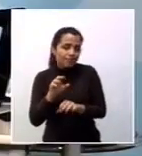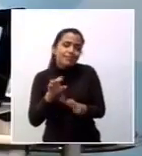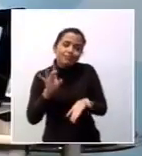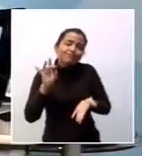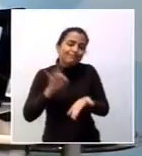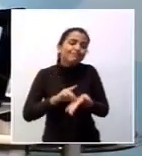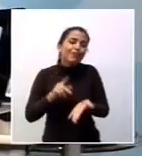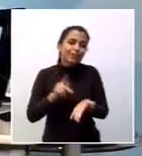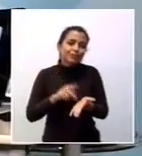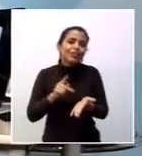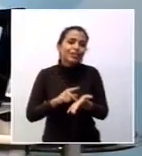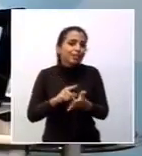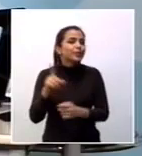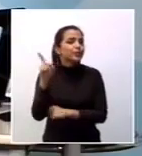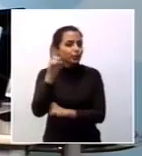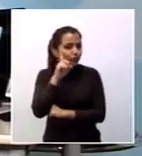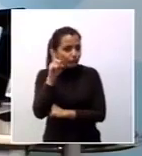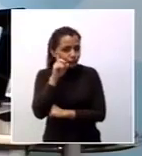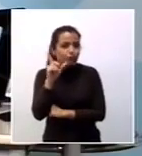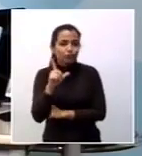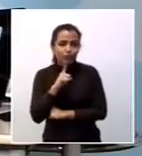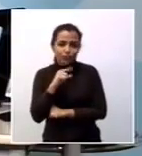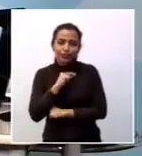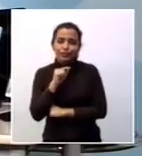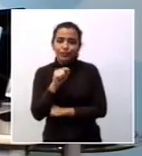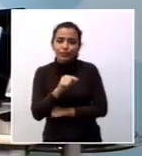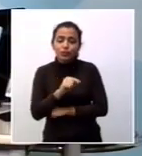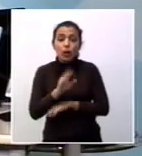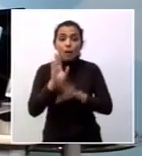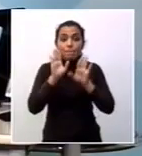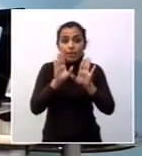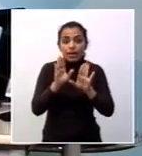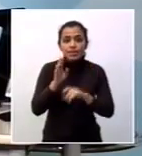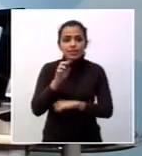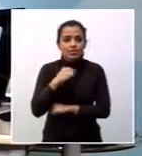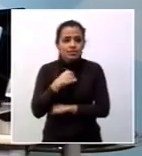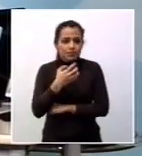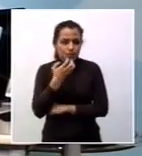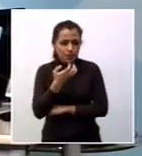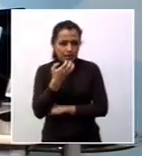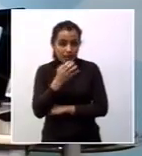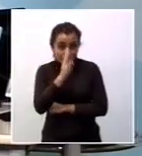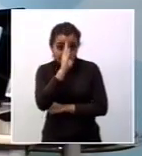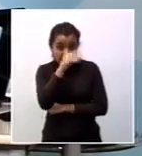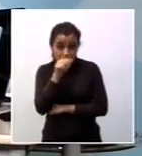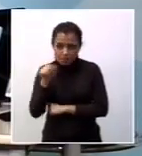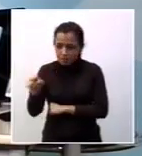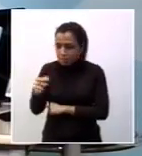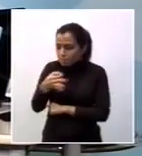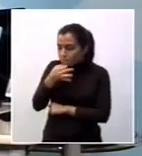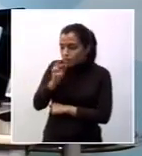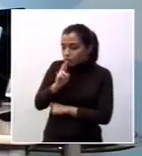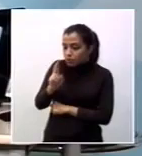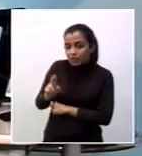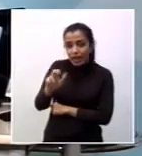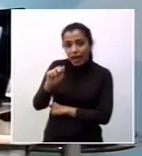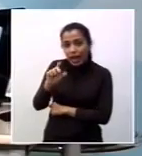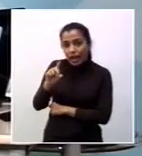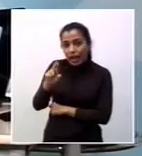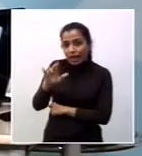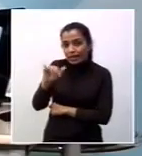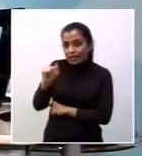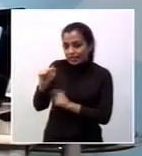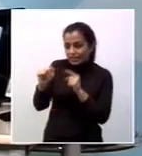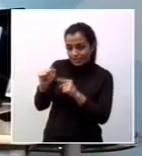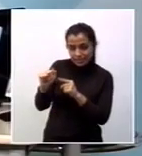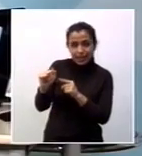é cotidiano na vida deles, né? Mas eu queria colocar principalmente a resposta da Adria, que falou que aconteceu